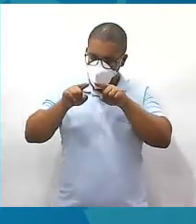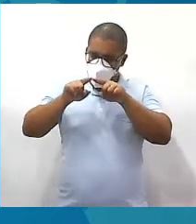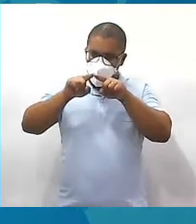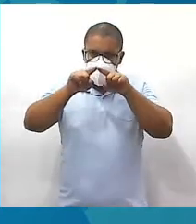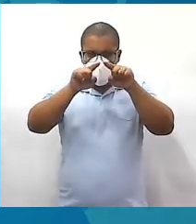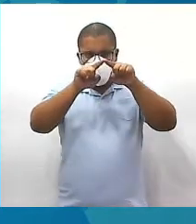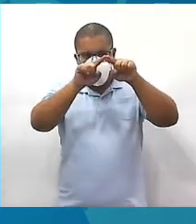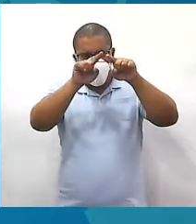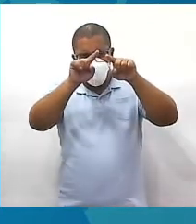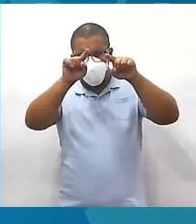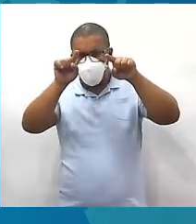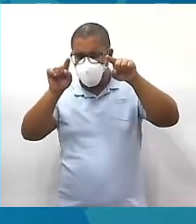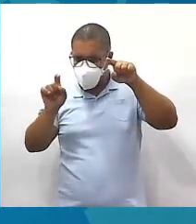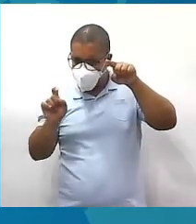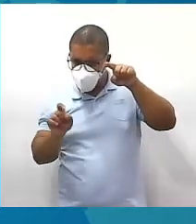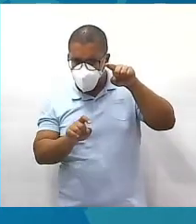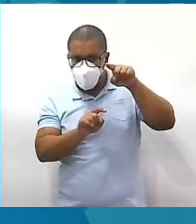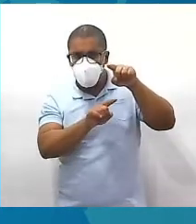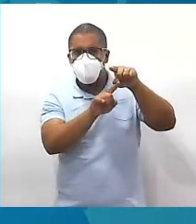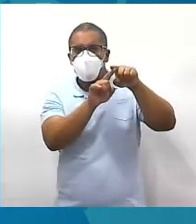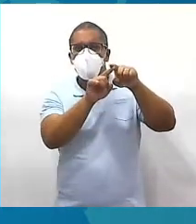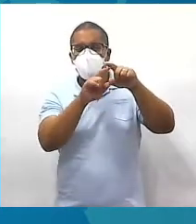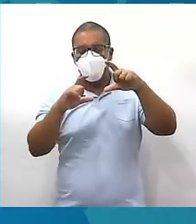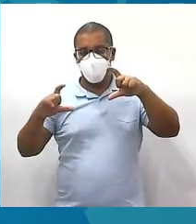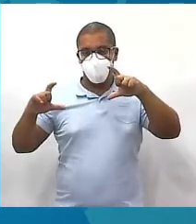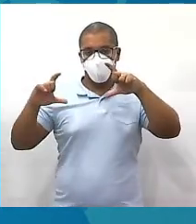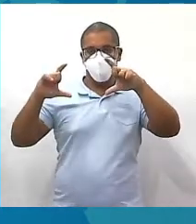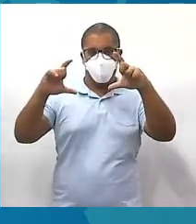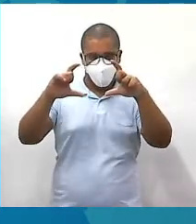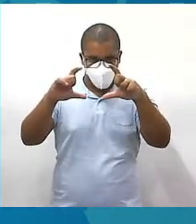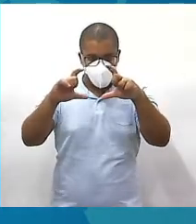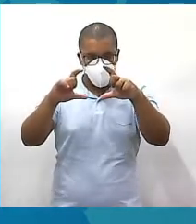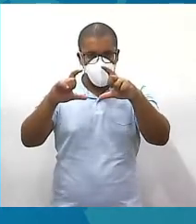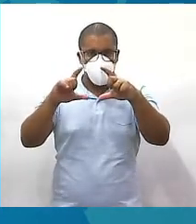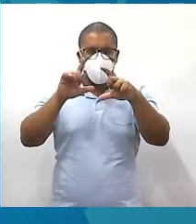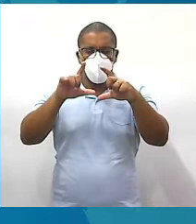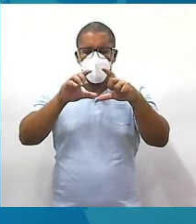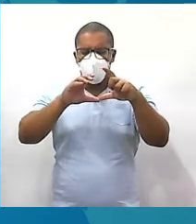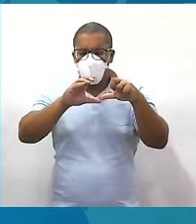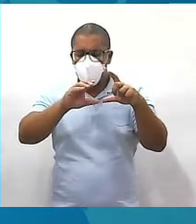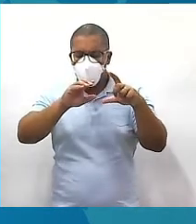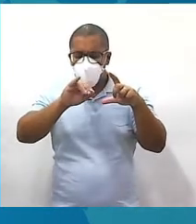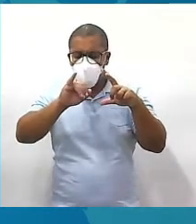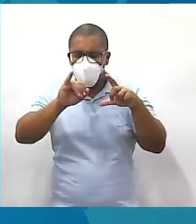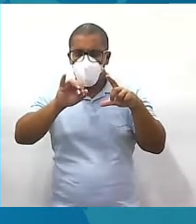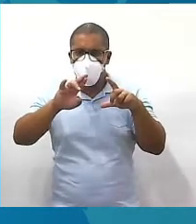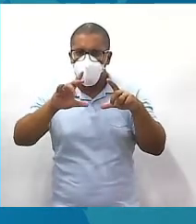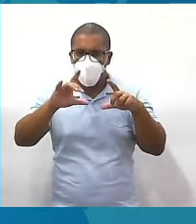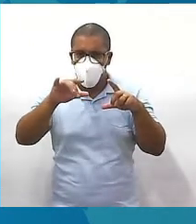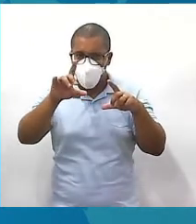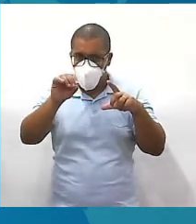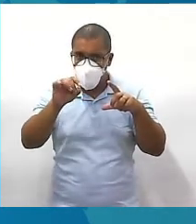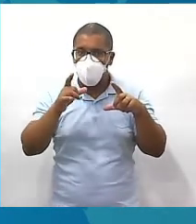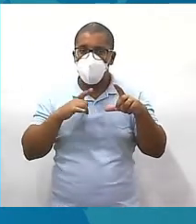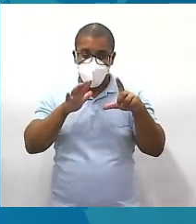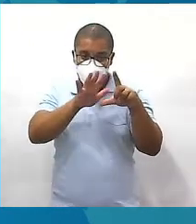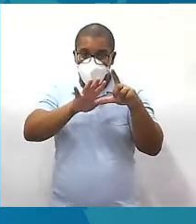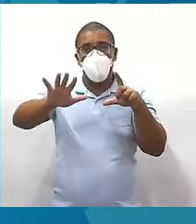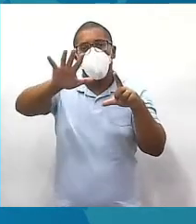dessa figura. Tá? Circunferência é o contorno e círculo contém a área. Eu vou estar muito